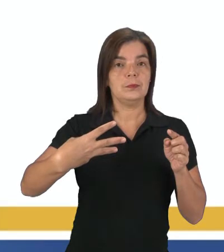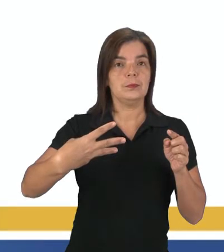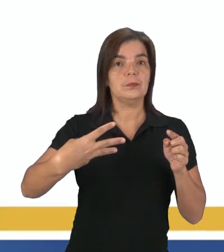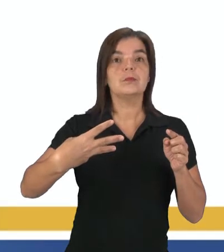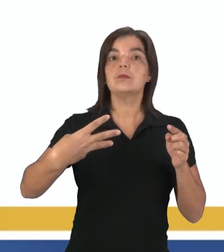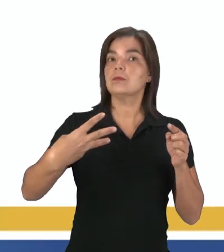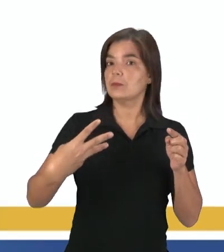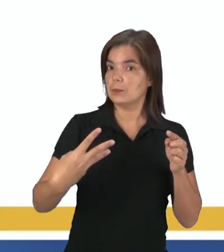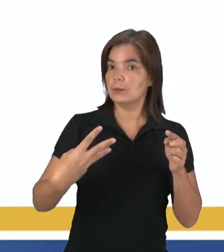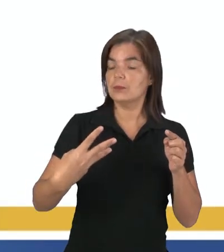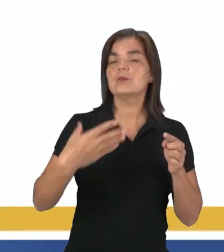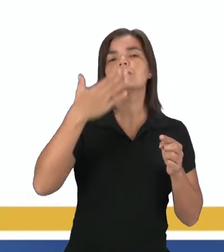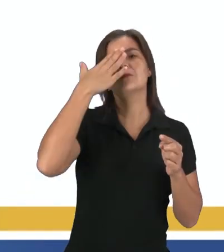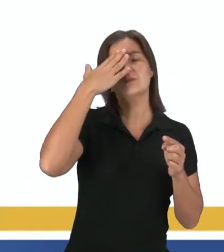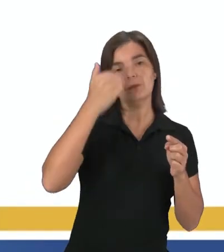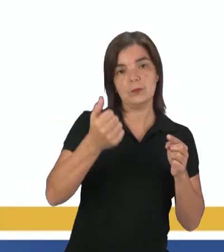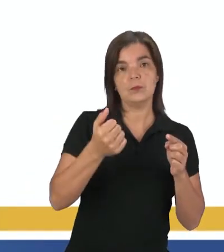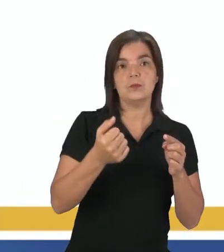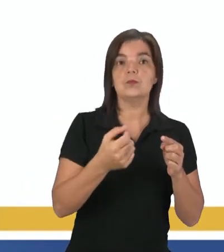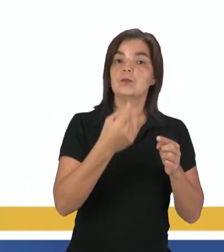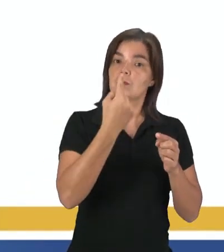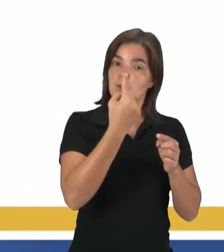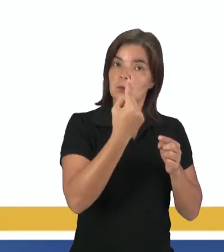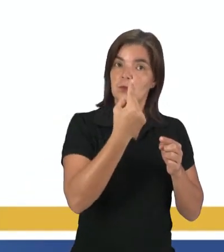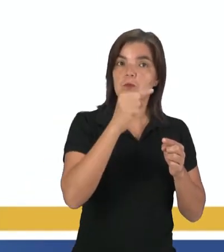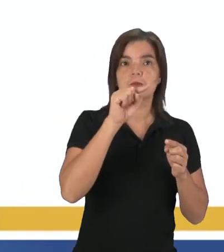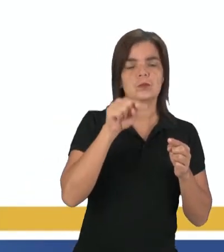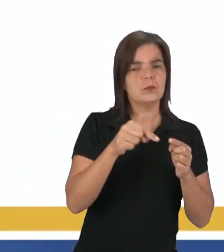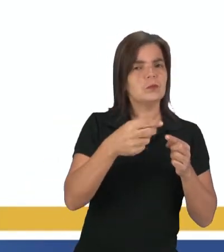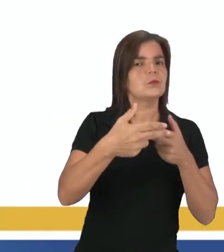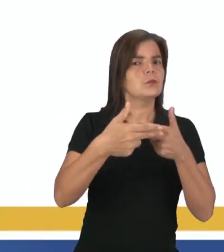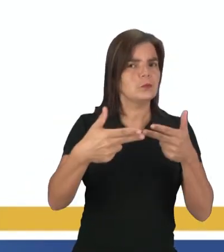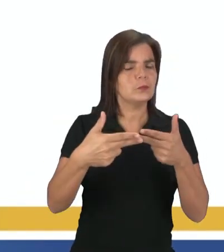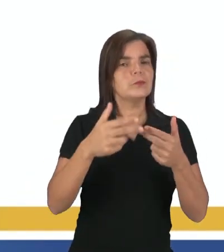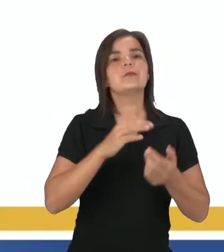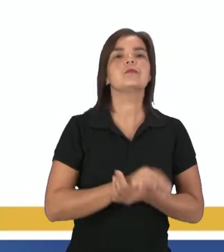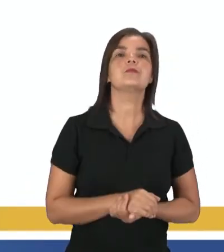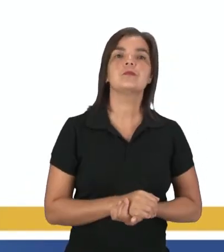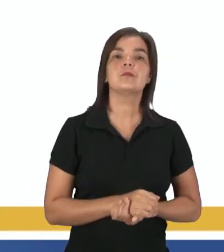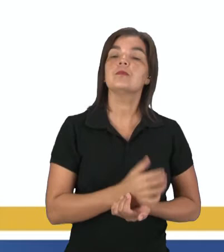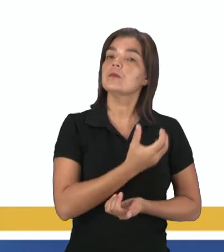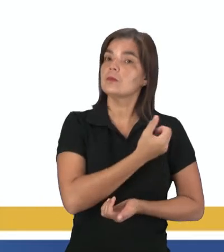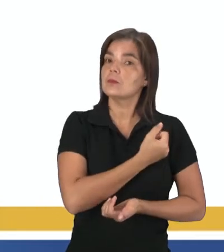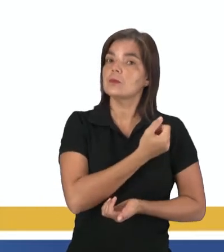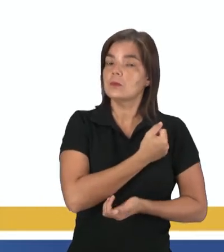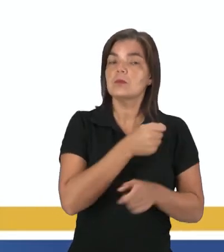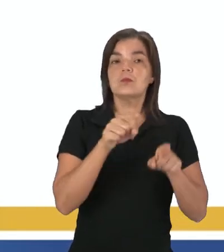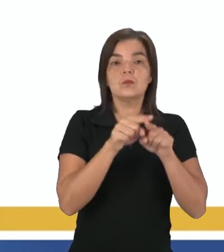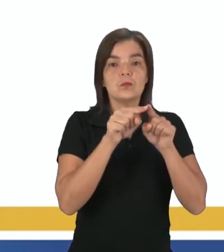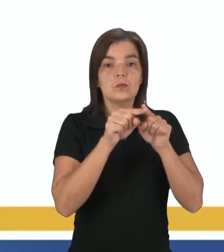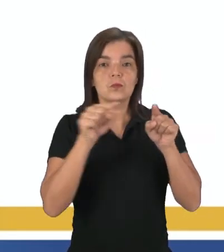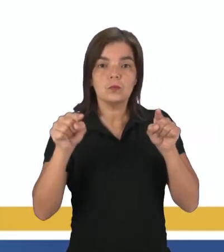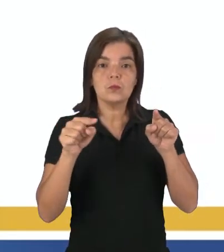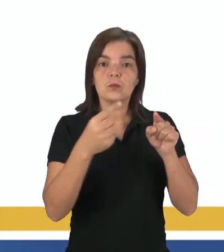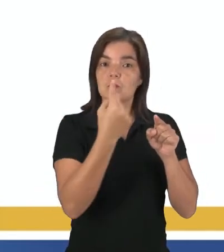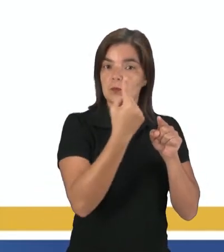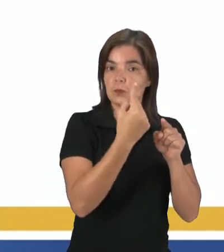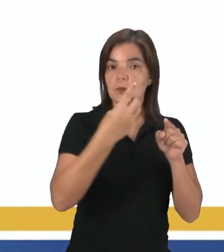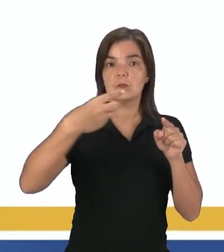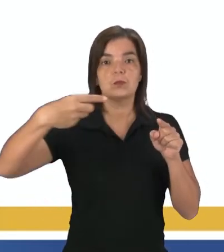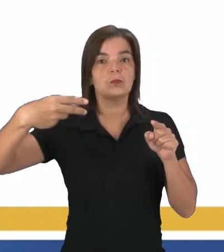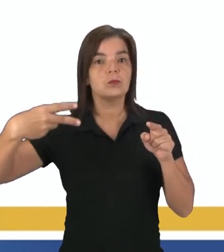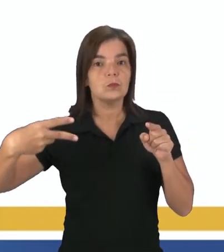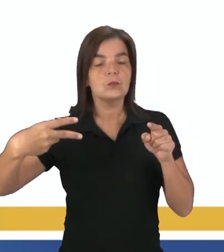E aí, eu já sabia que se é 1, alguma coisa, esse meu número ele tem que estar no espaço entre 1 e